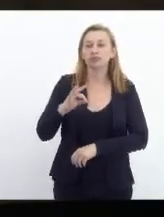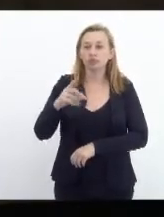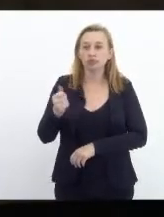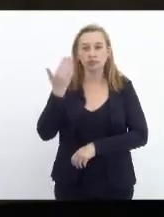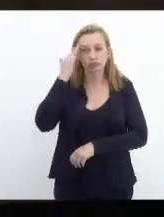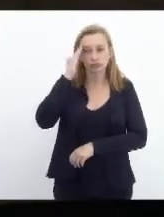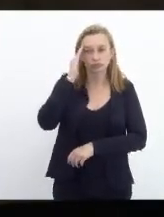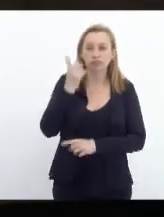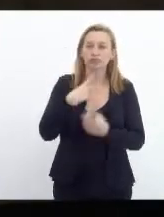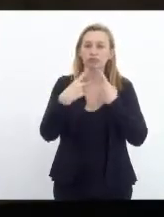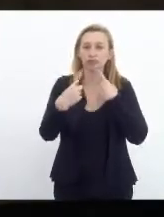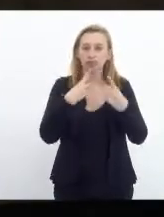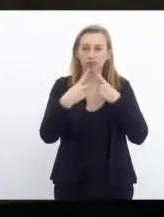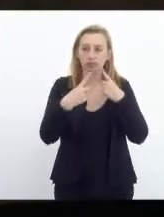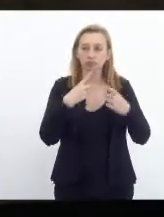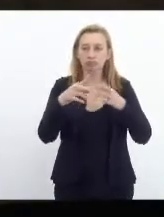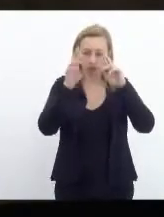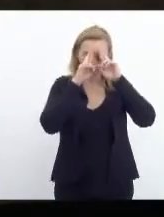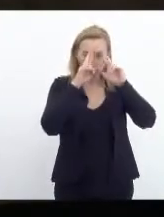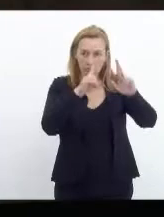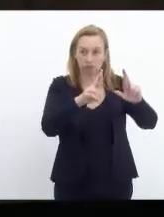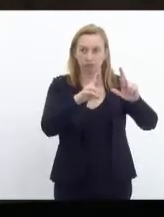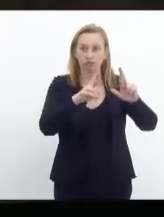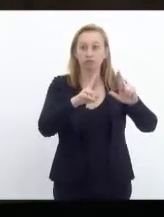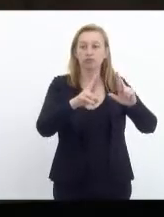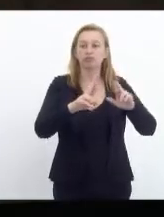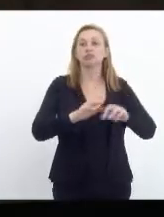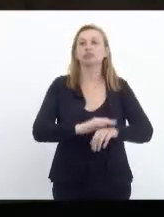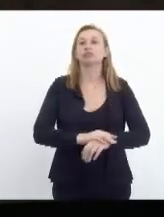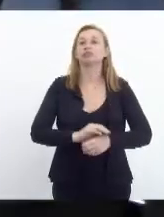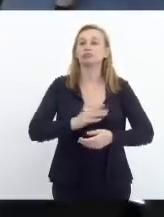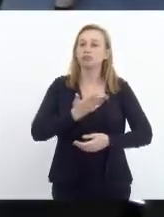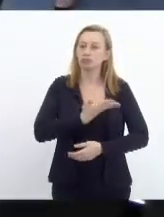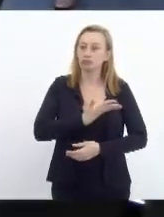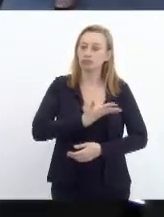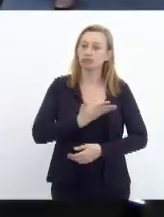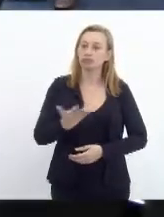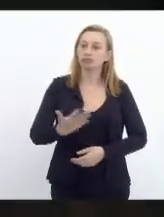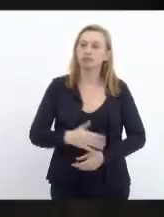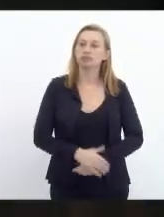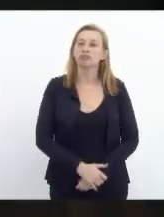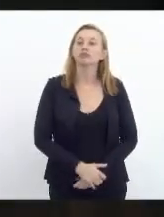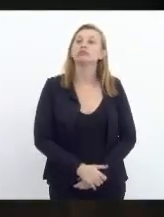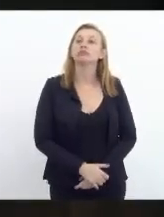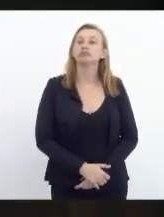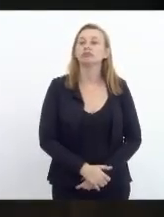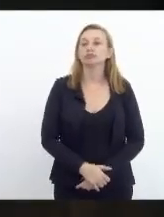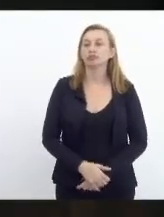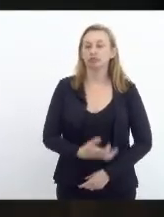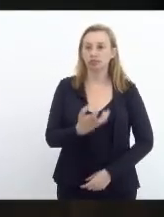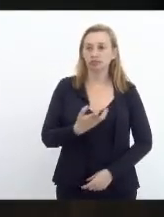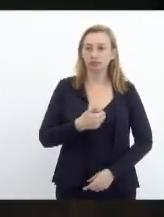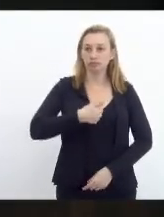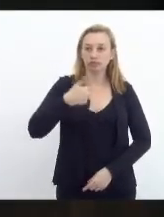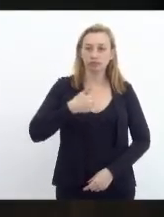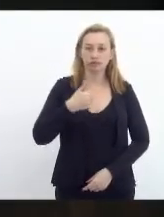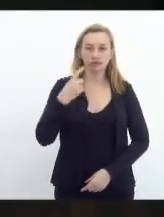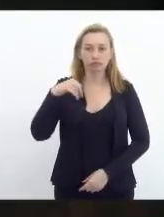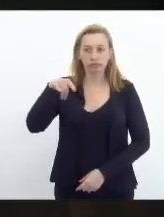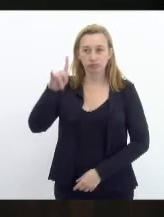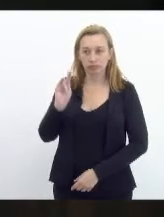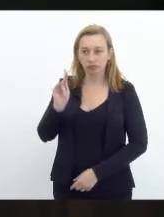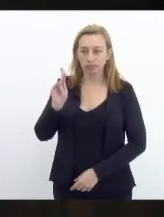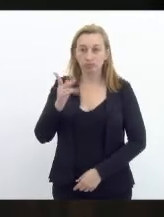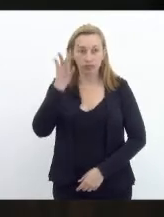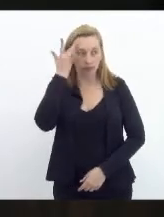de se fazer o debate, que é respeito e coleguismo. Eu quero, primeiro, Alexandre Knoploch, amanhã